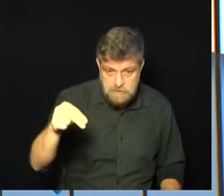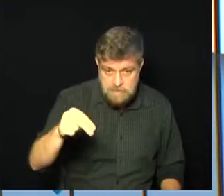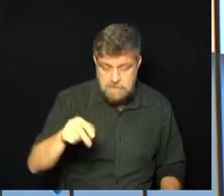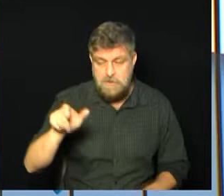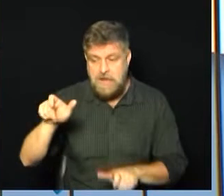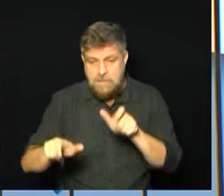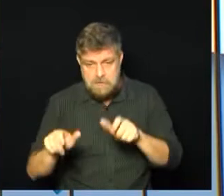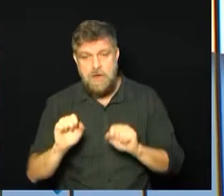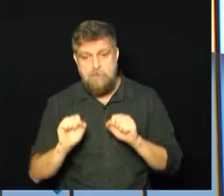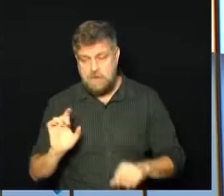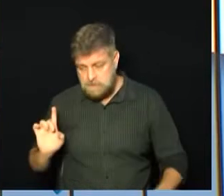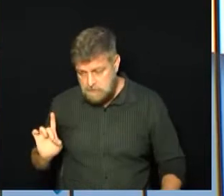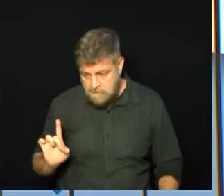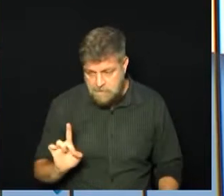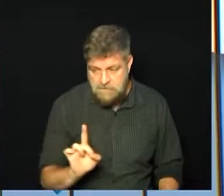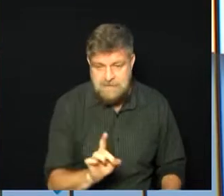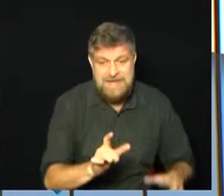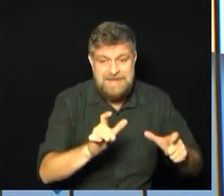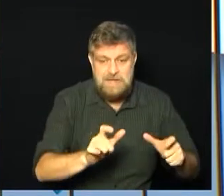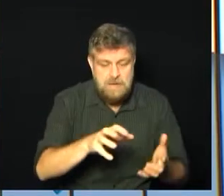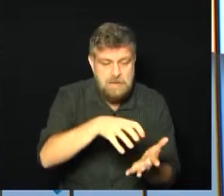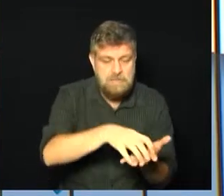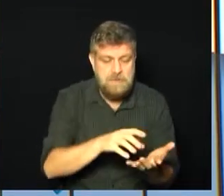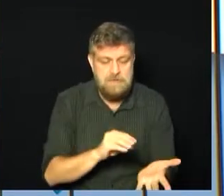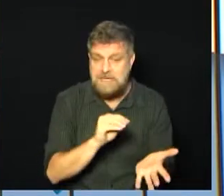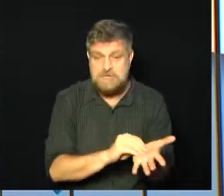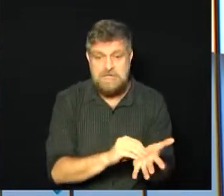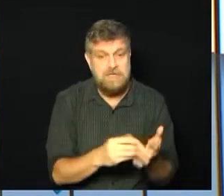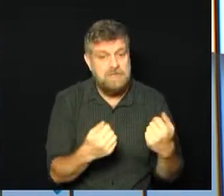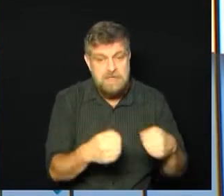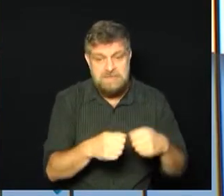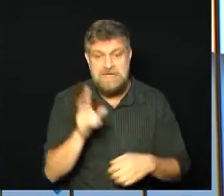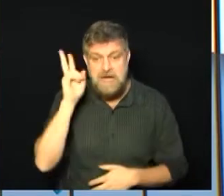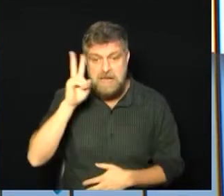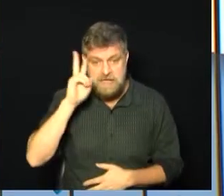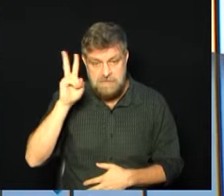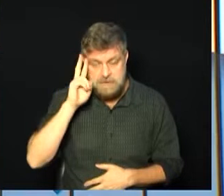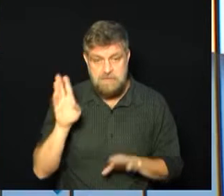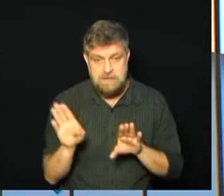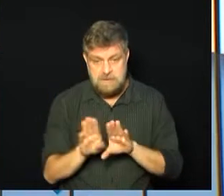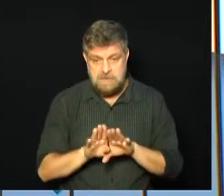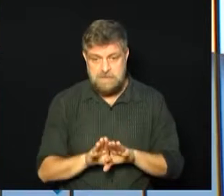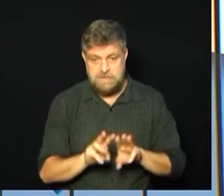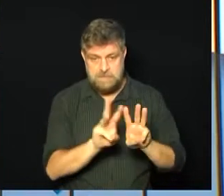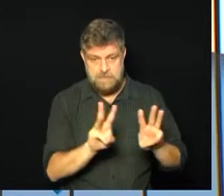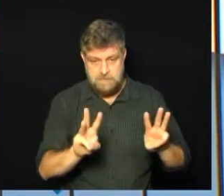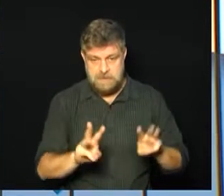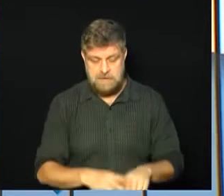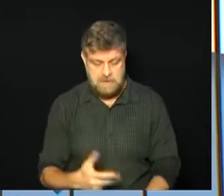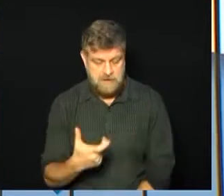pessoas podem se dirigir a esses locais sem agendamento. Lembrando que o agendamento lá no